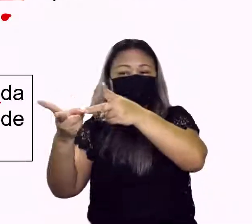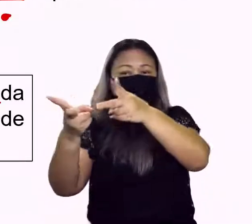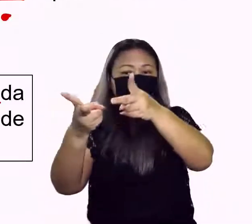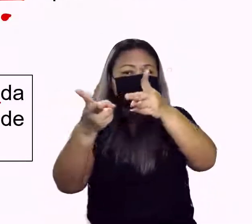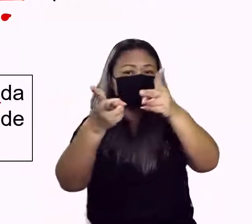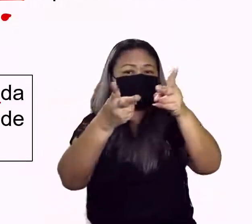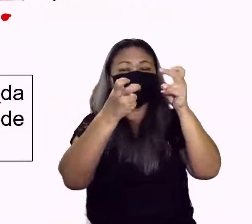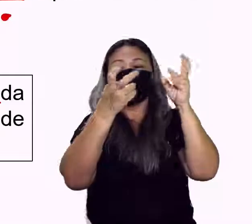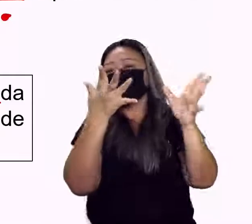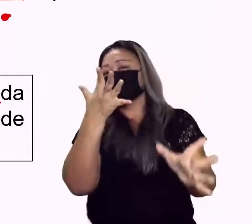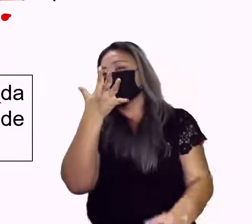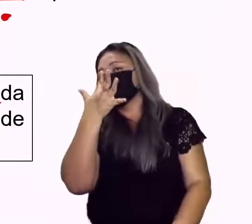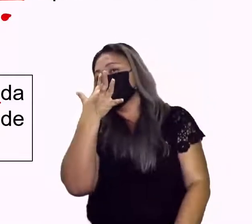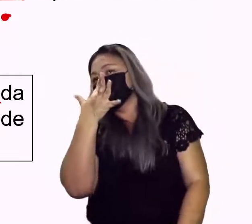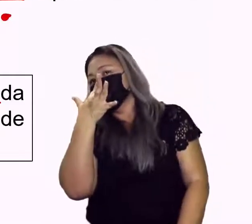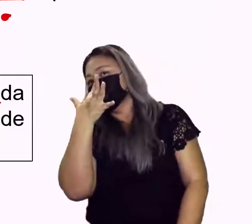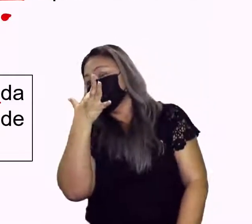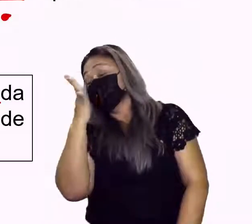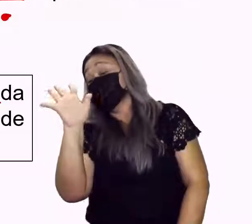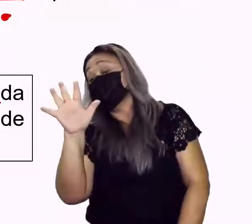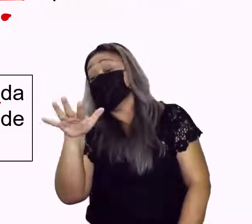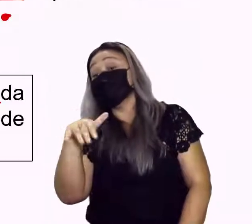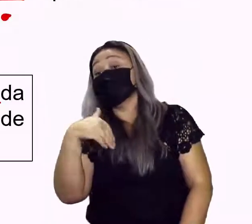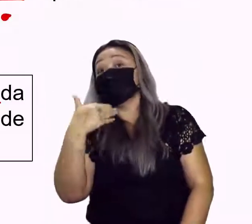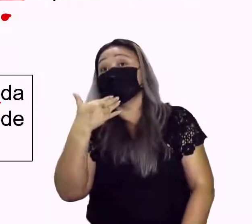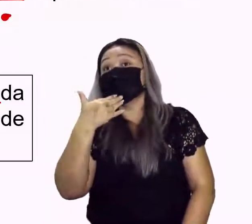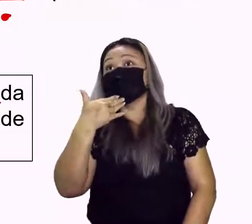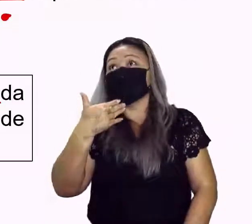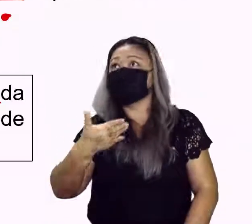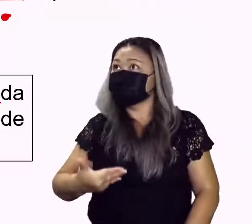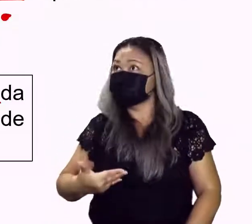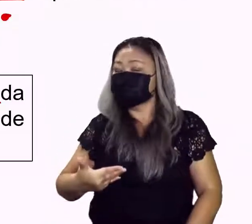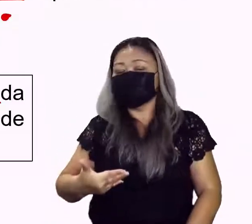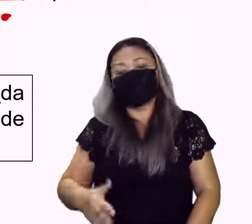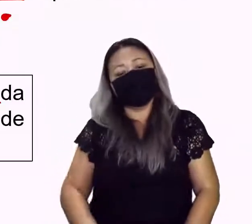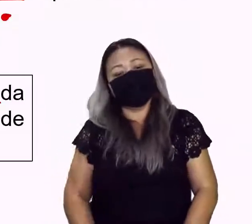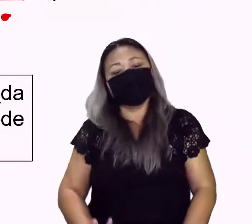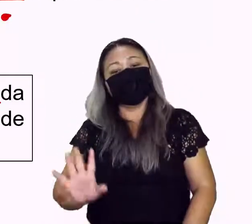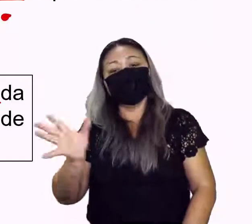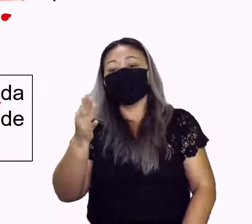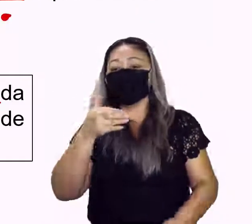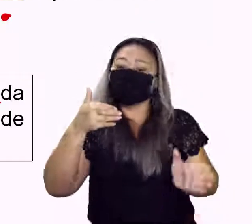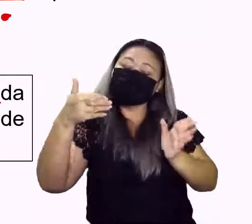ou indignar-se. Então, gente, o mito está aqui.